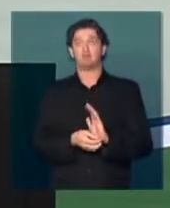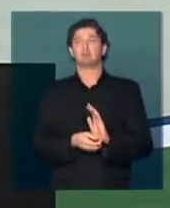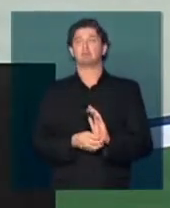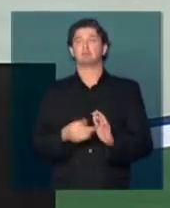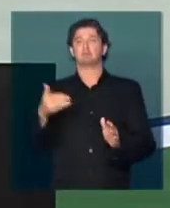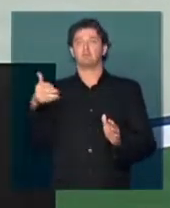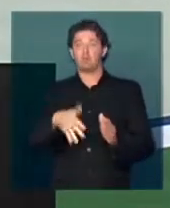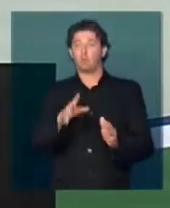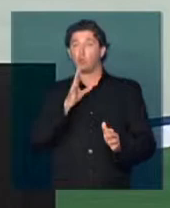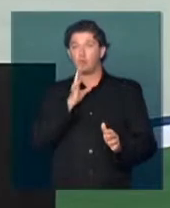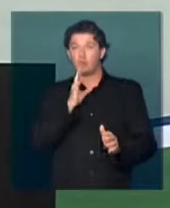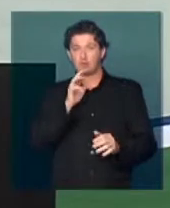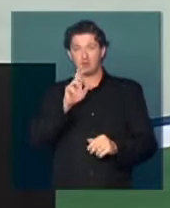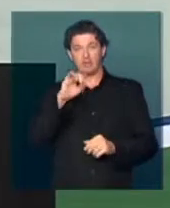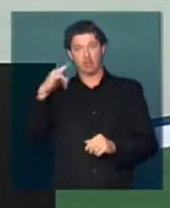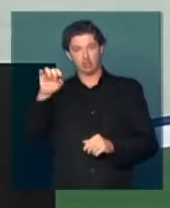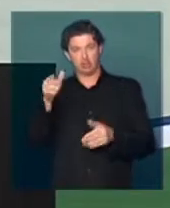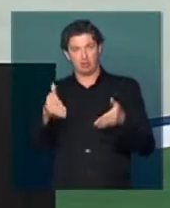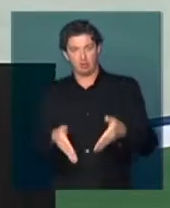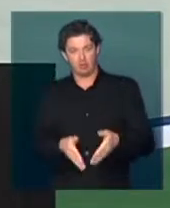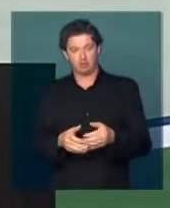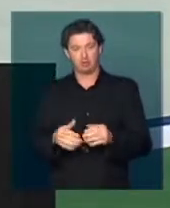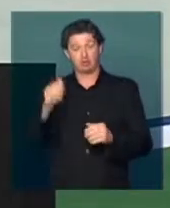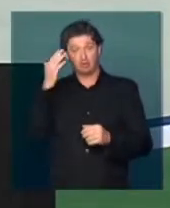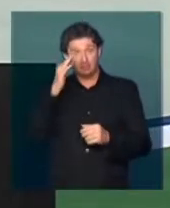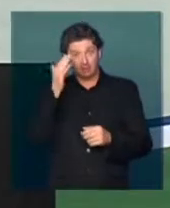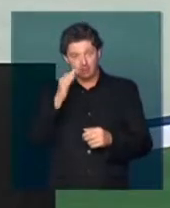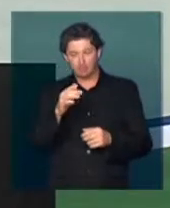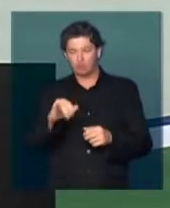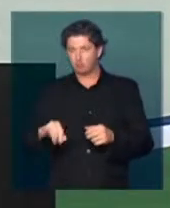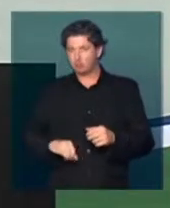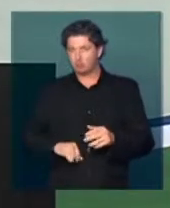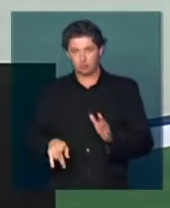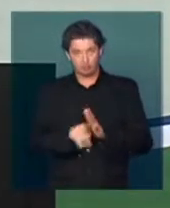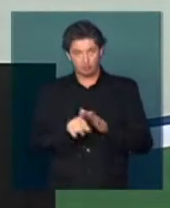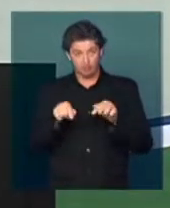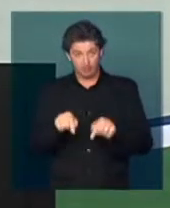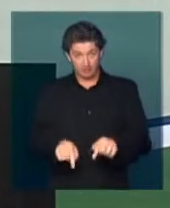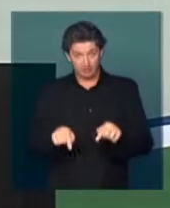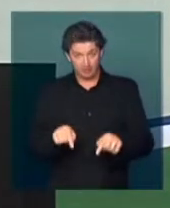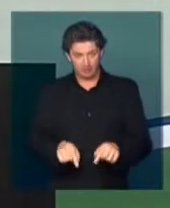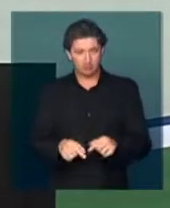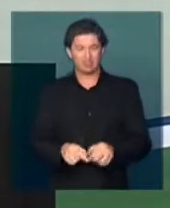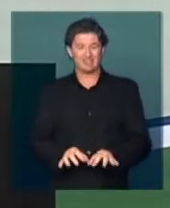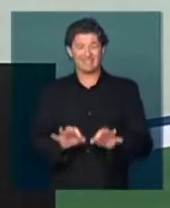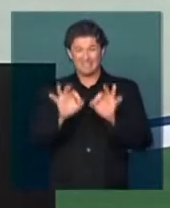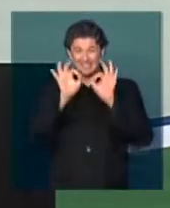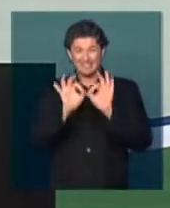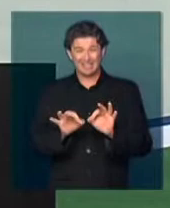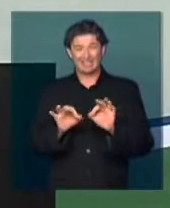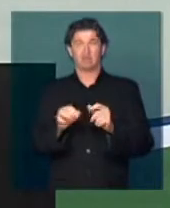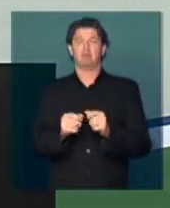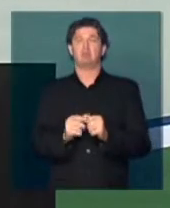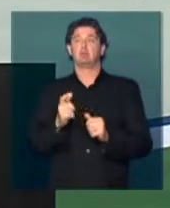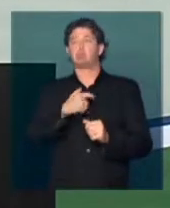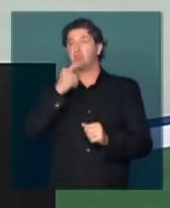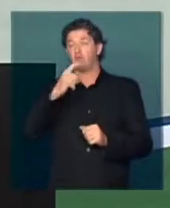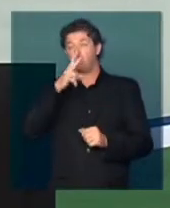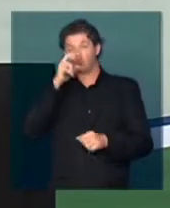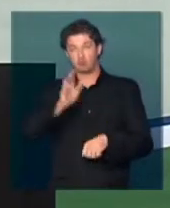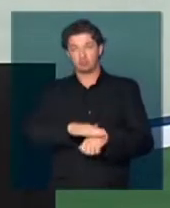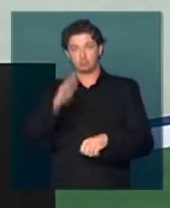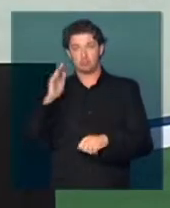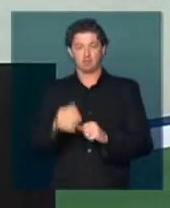conhecer região como essa e entender o sofrimento que se vive, exatamente ter uma voz com mais